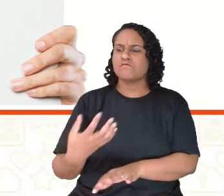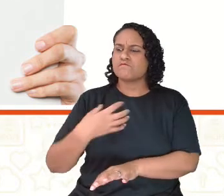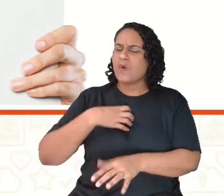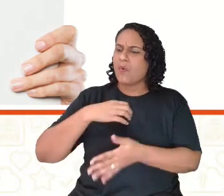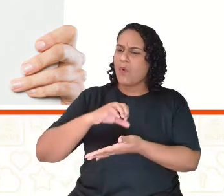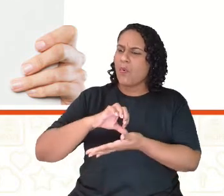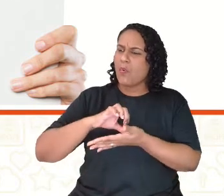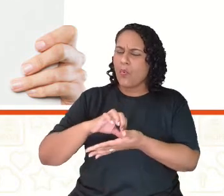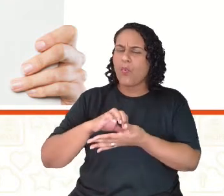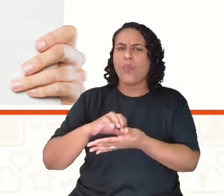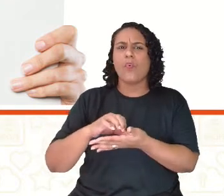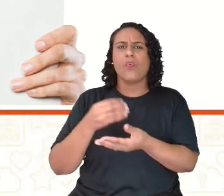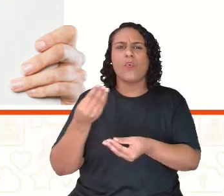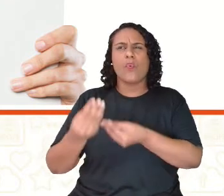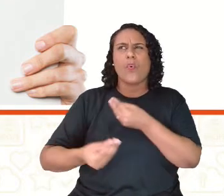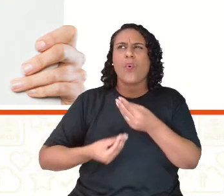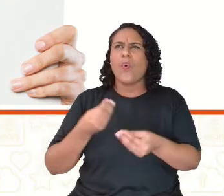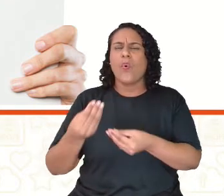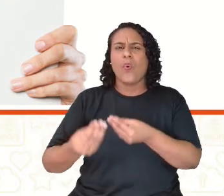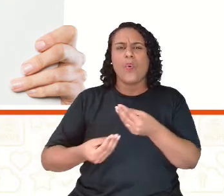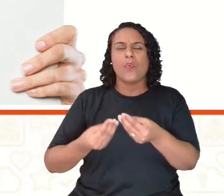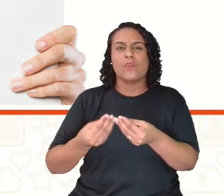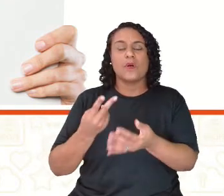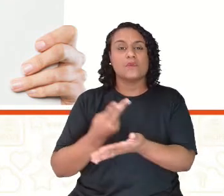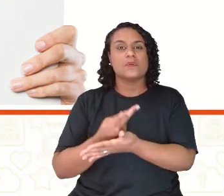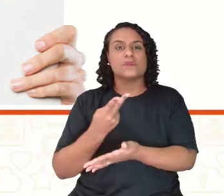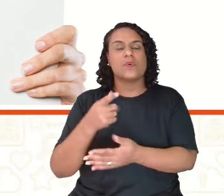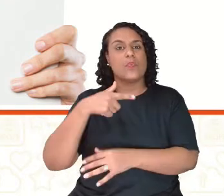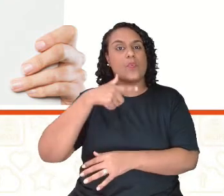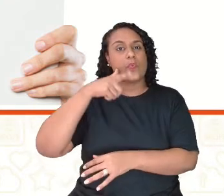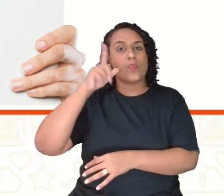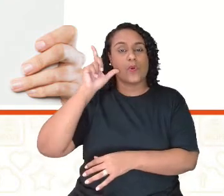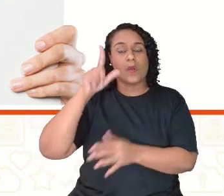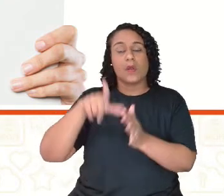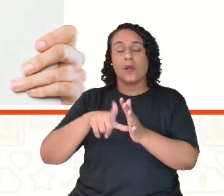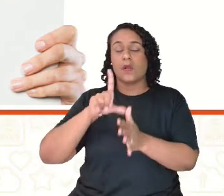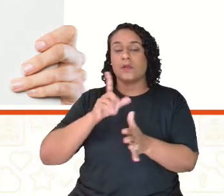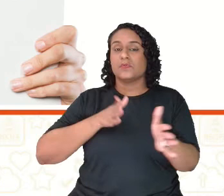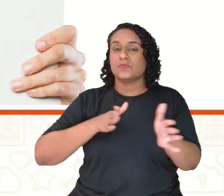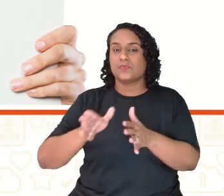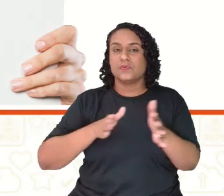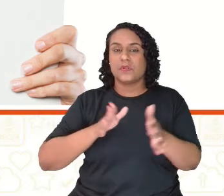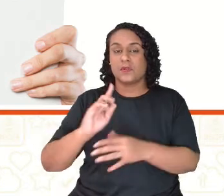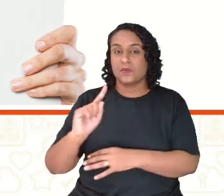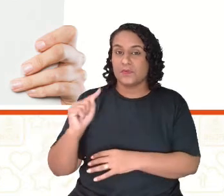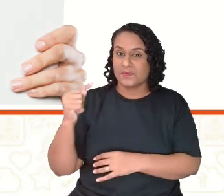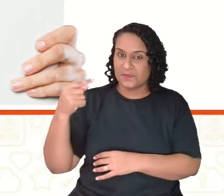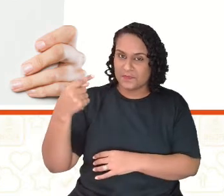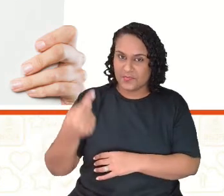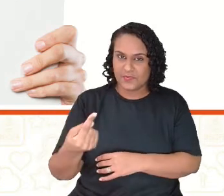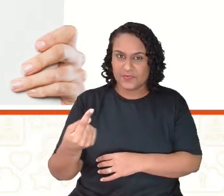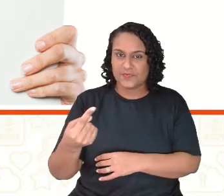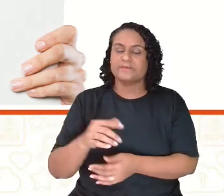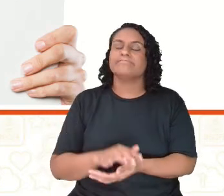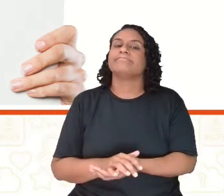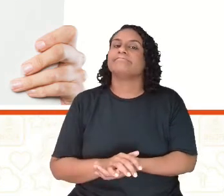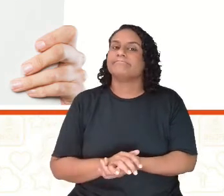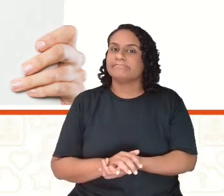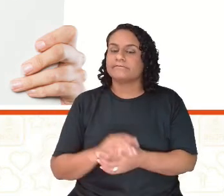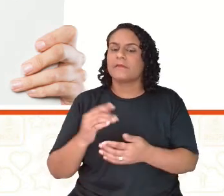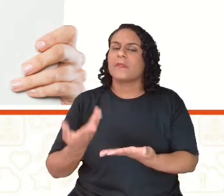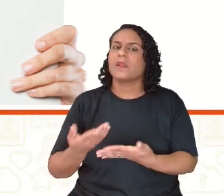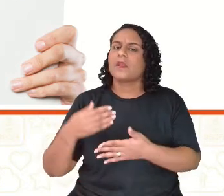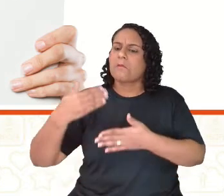em função da ocorrência, que seja o antes, o durante, depois, e sucessão